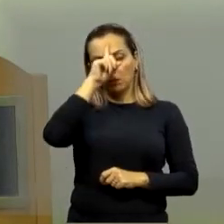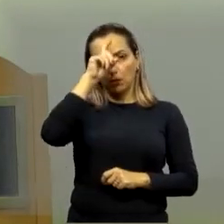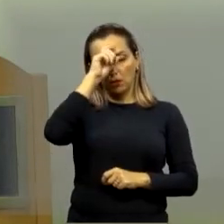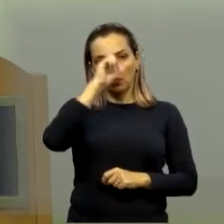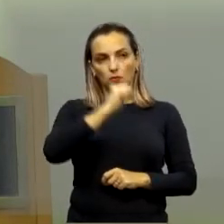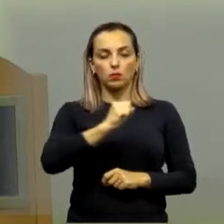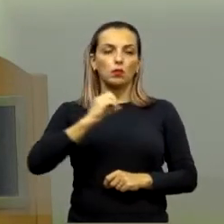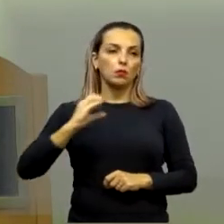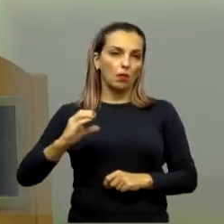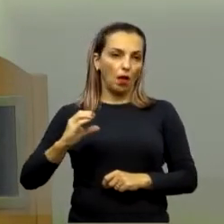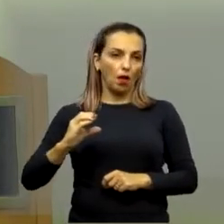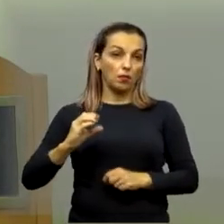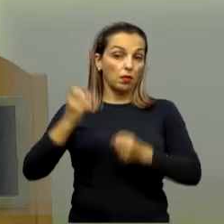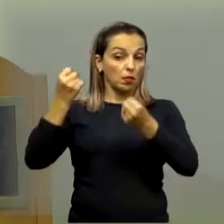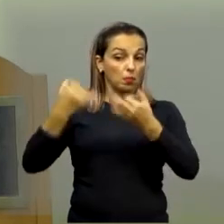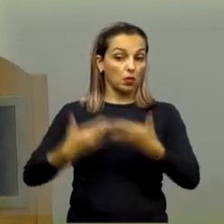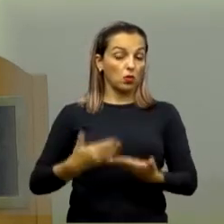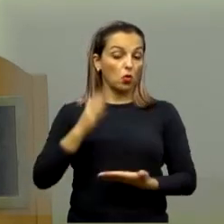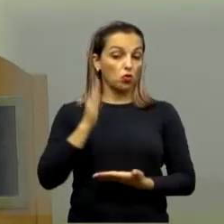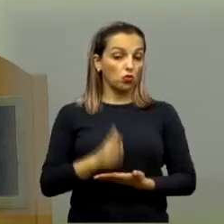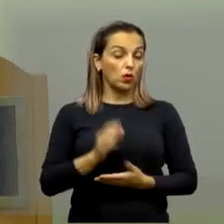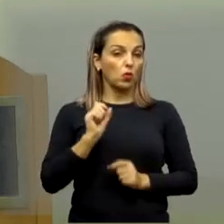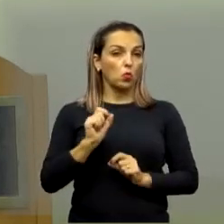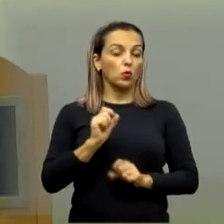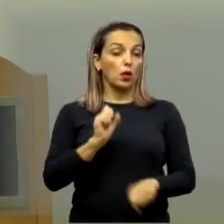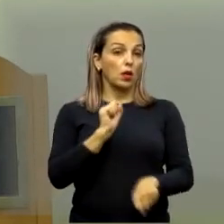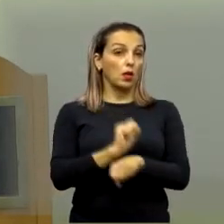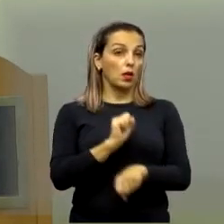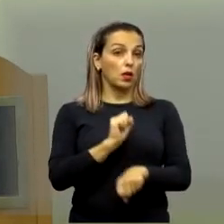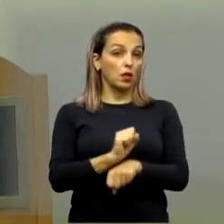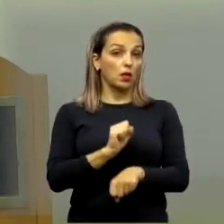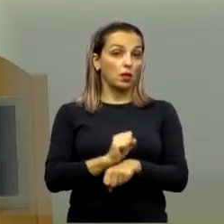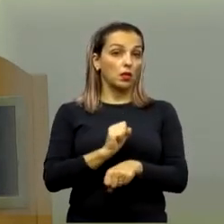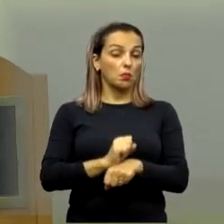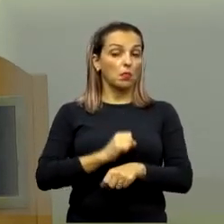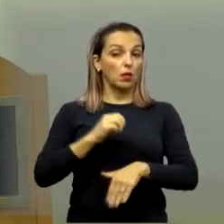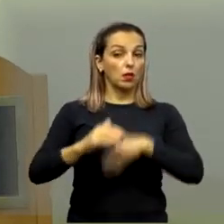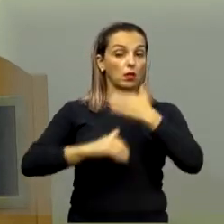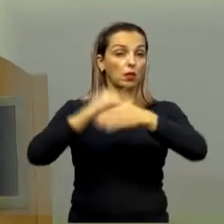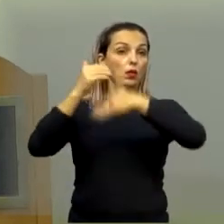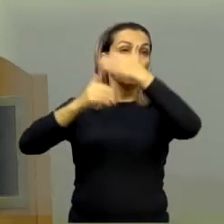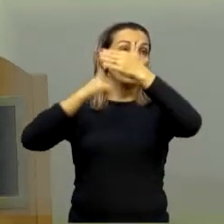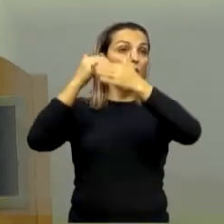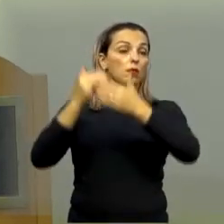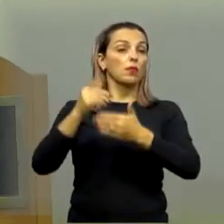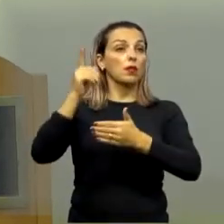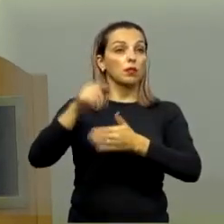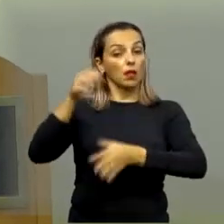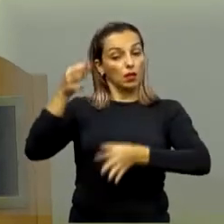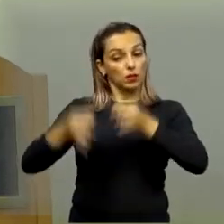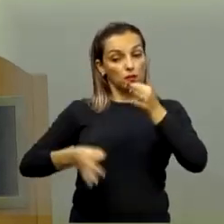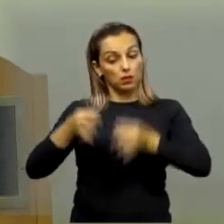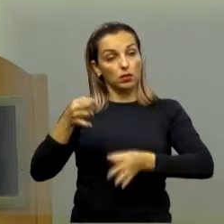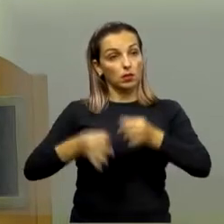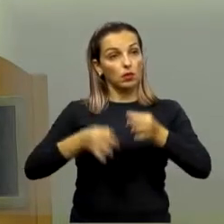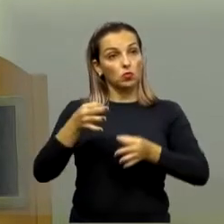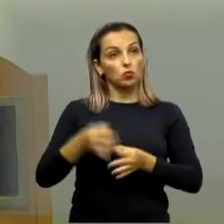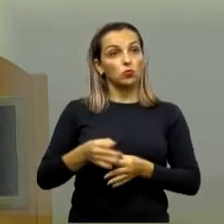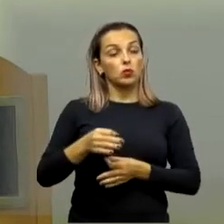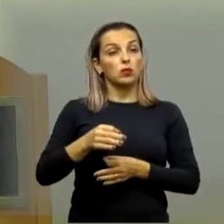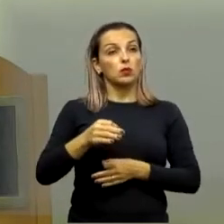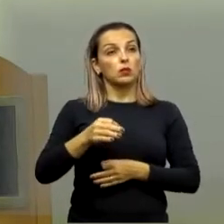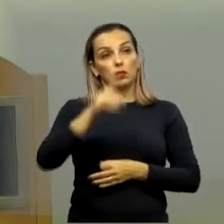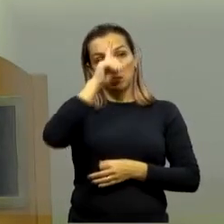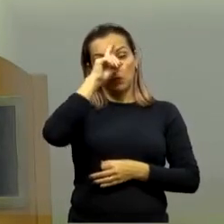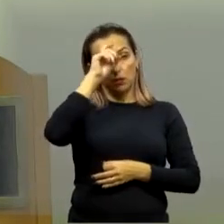Como já foi dito aqui pelo presente a gente espera que mais esse avança aí da Justiça Santa Casa começa